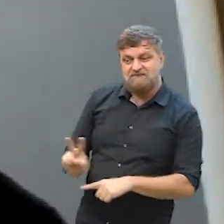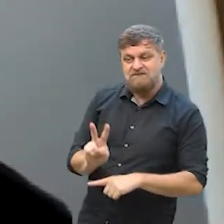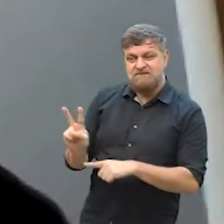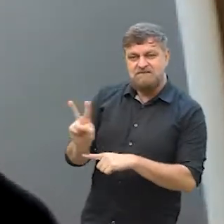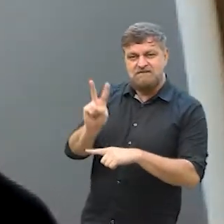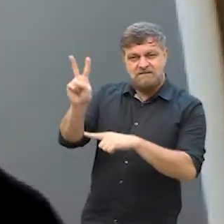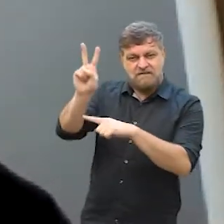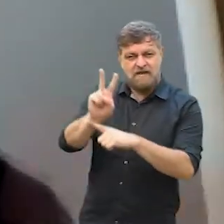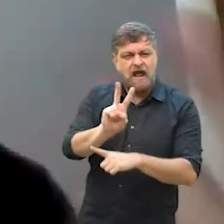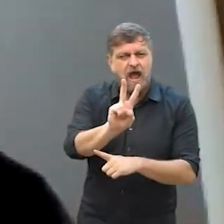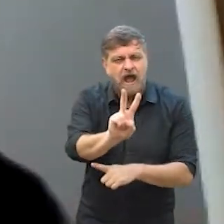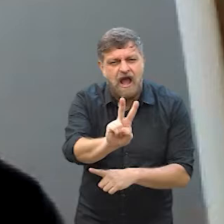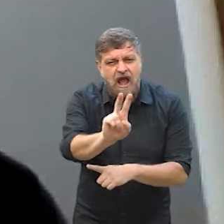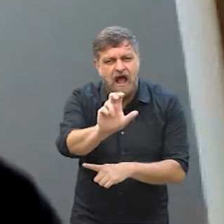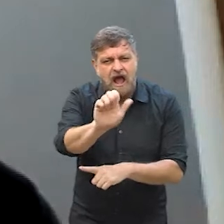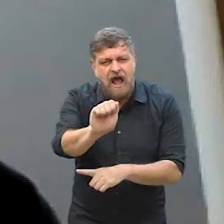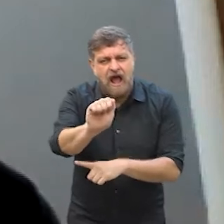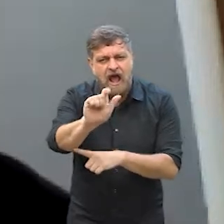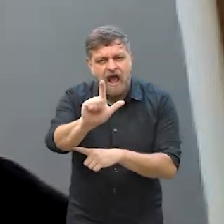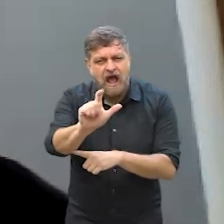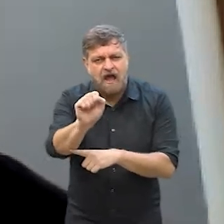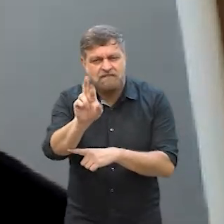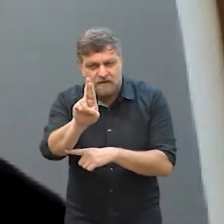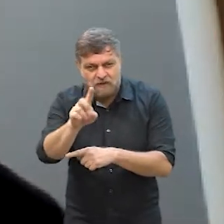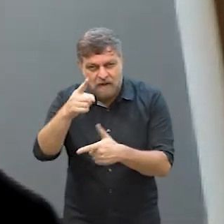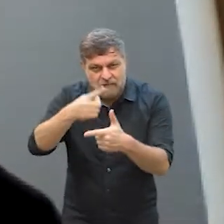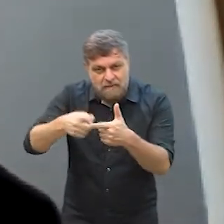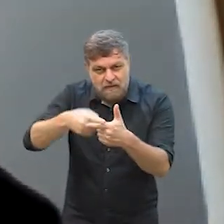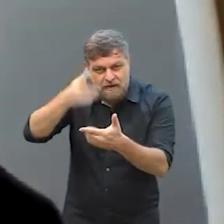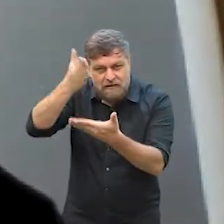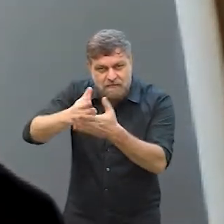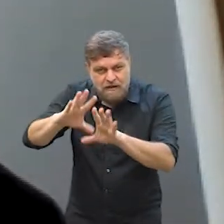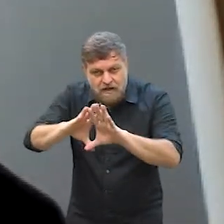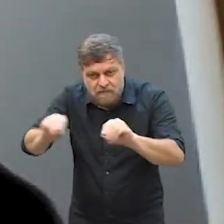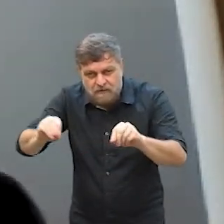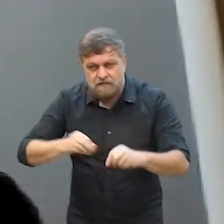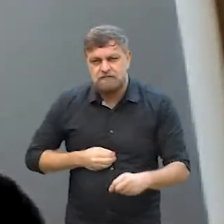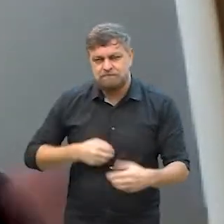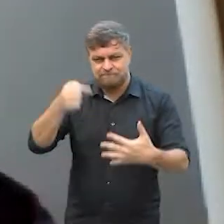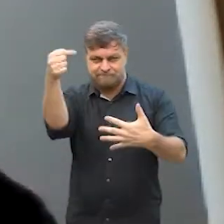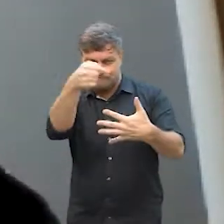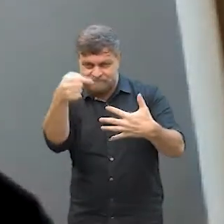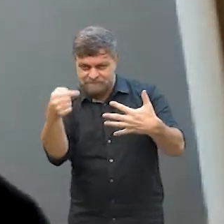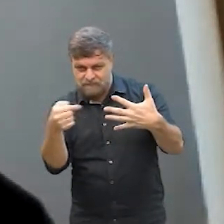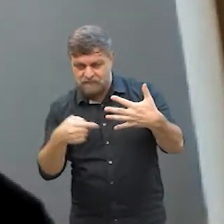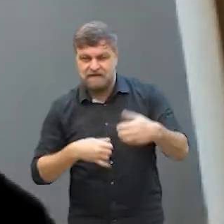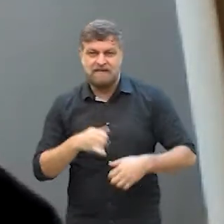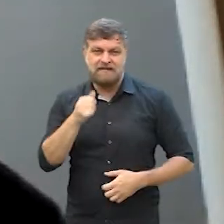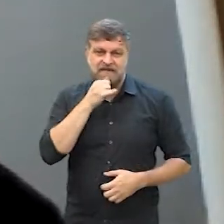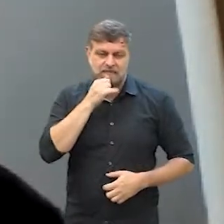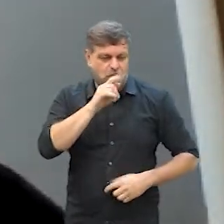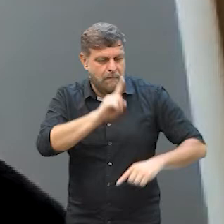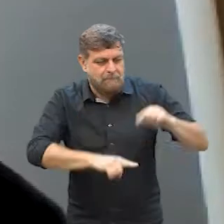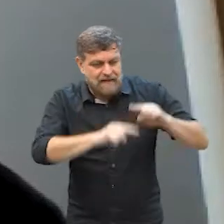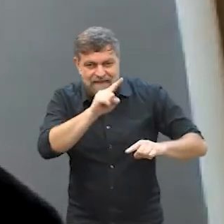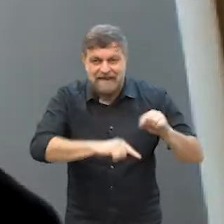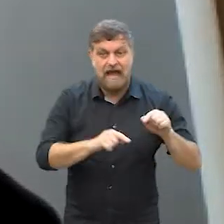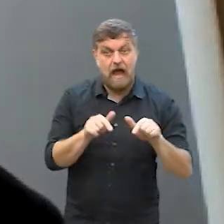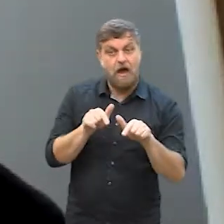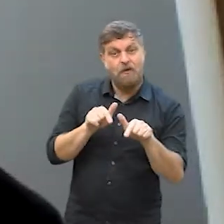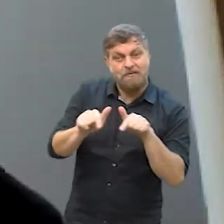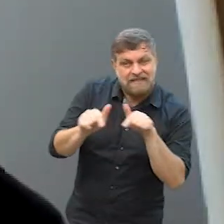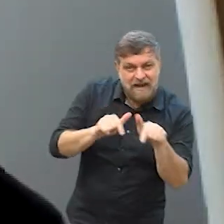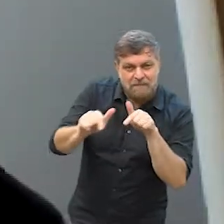a sociedade, né, para a resolução de problemas, e esse valor pode ter várias formas, pode ser um produto, pode ser um serviço,